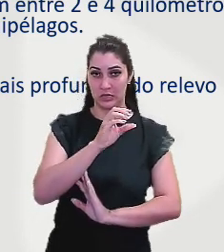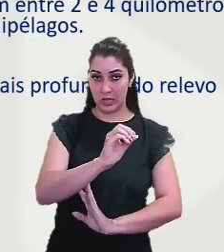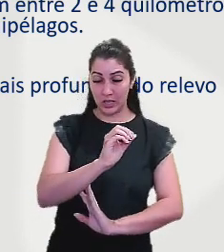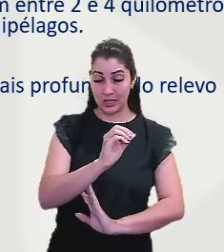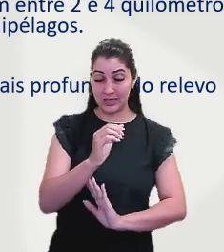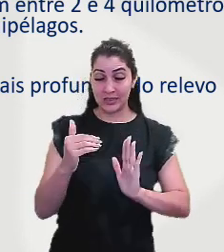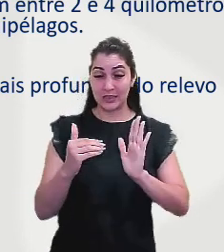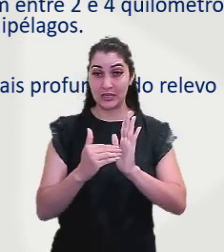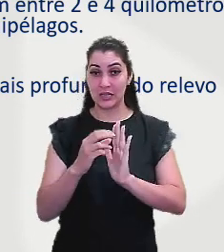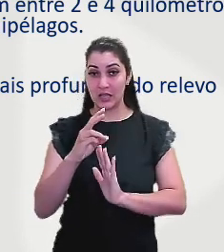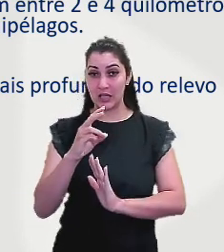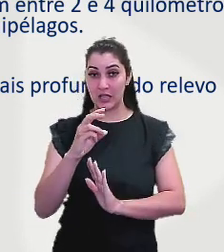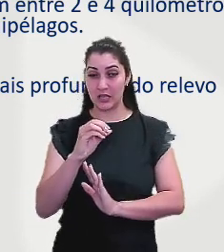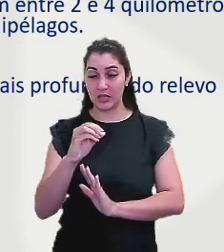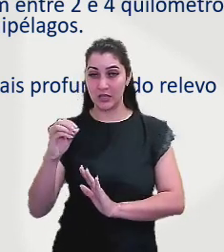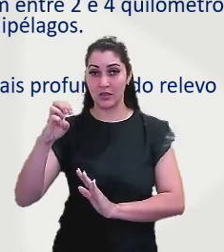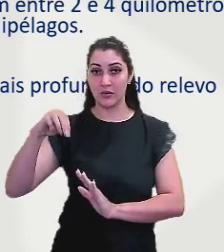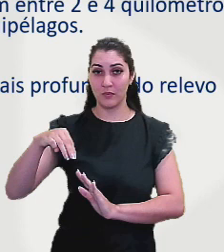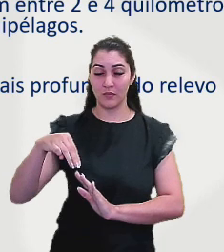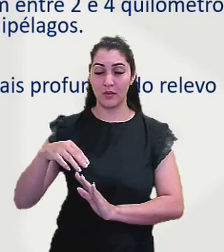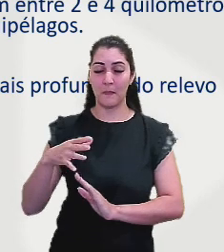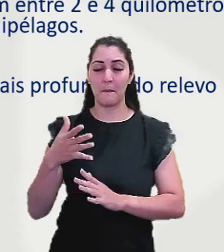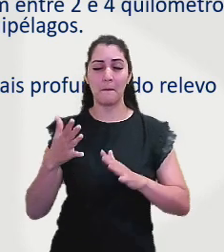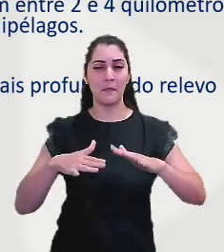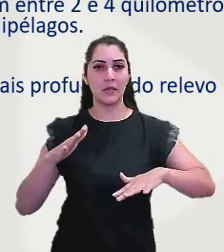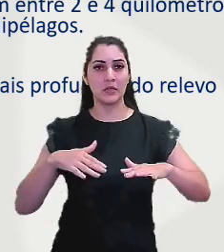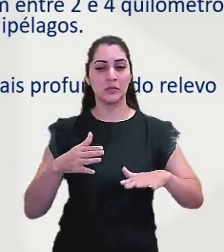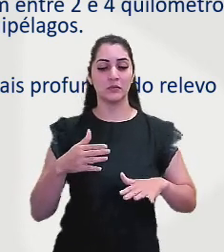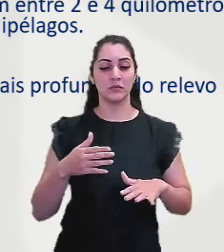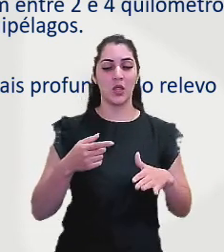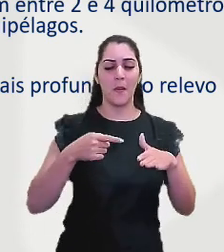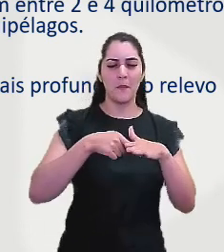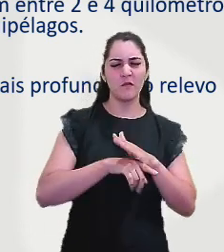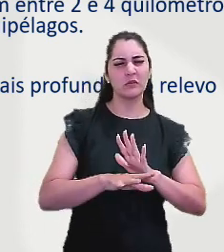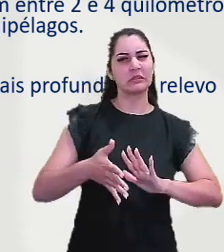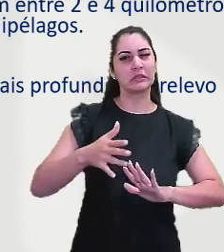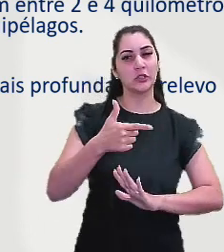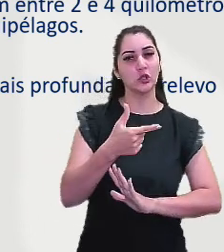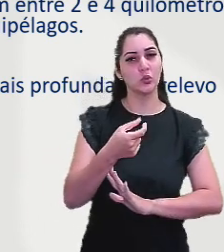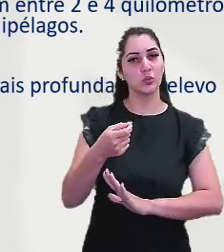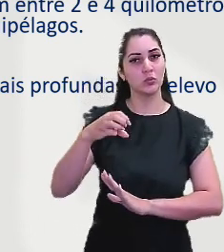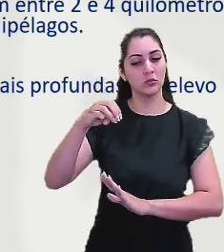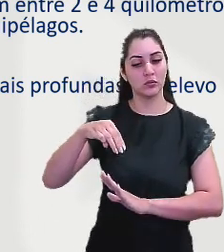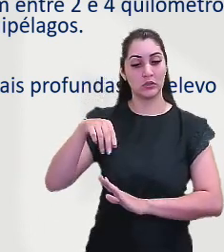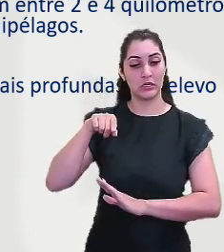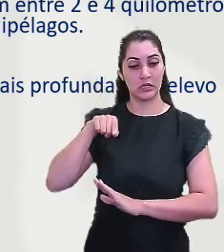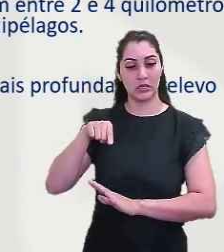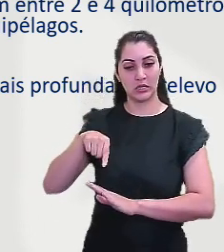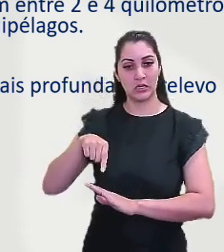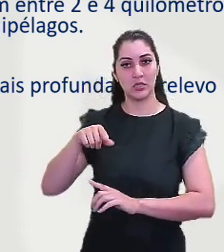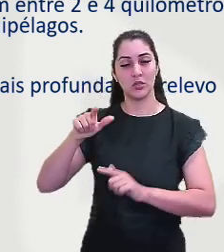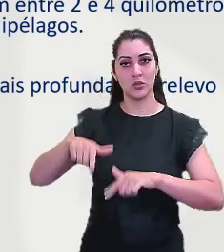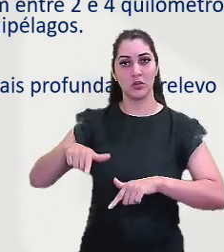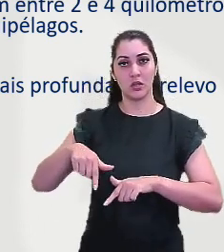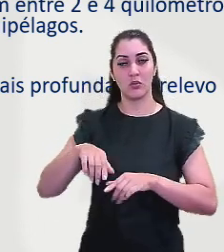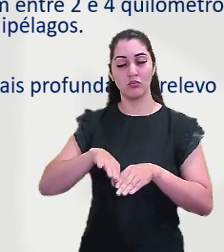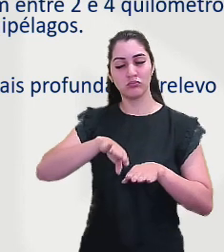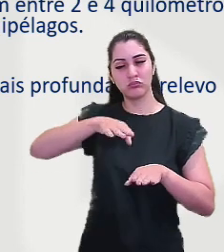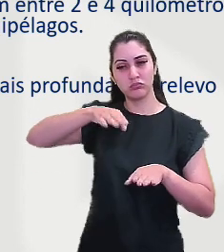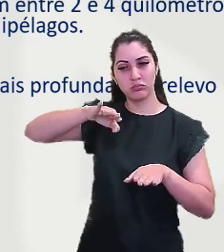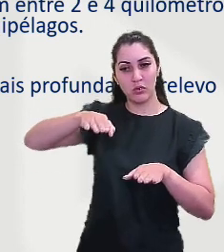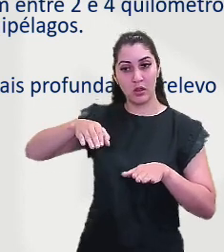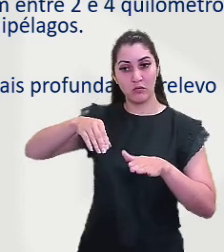metros, e, no entanto, sua profundidade média é de 200 metros. Nessa parte do relevo submarino são